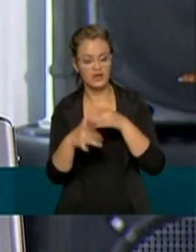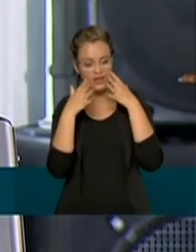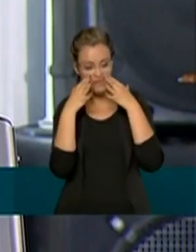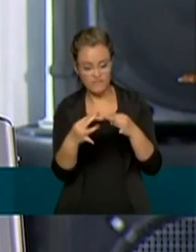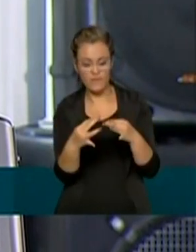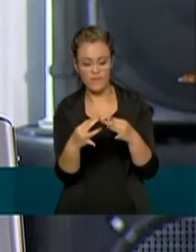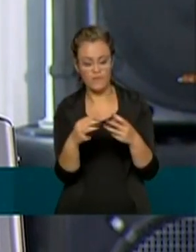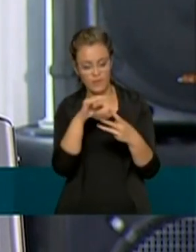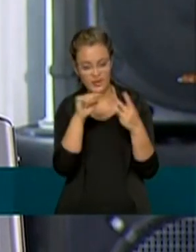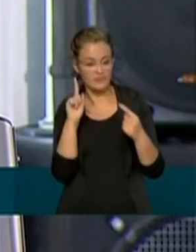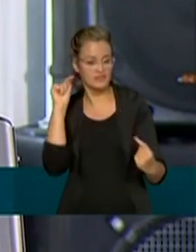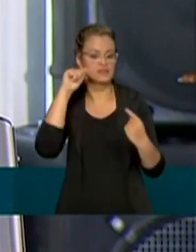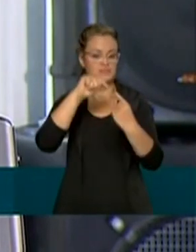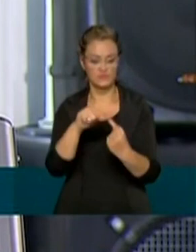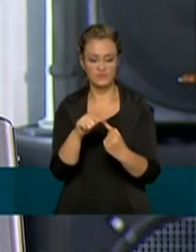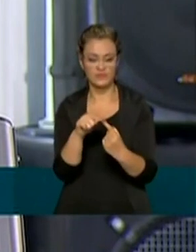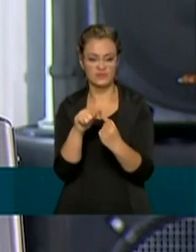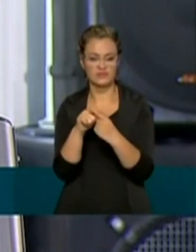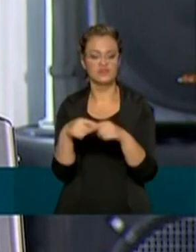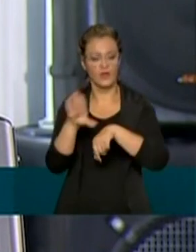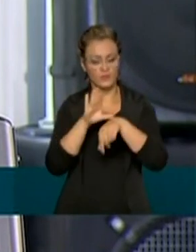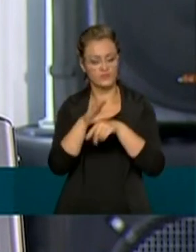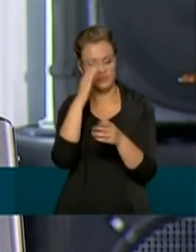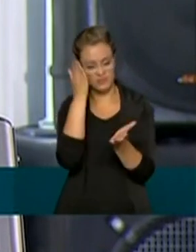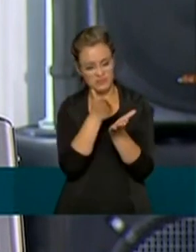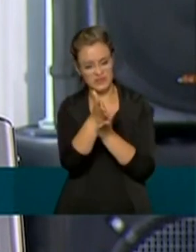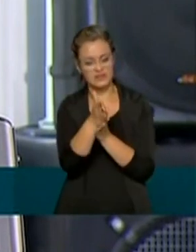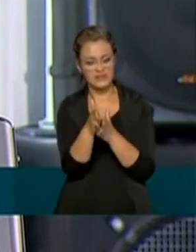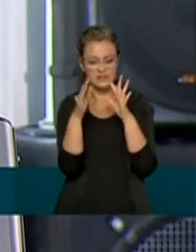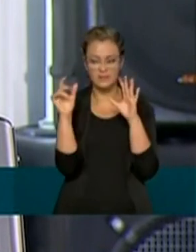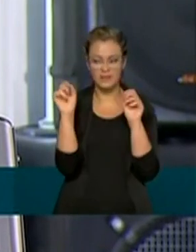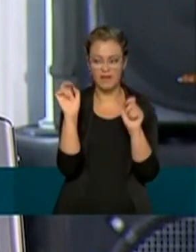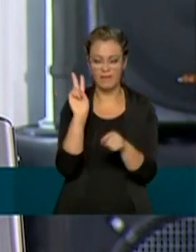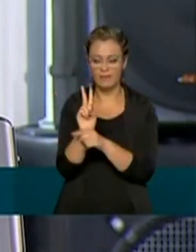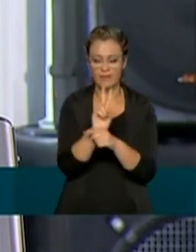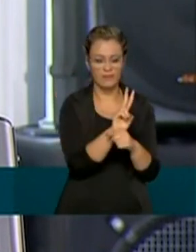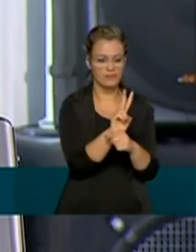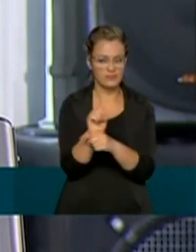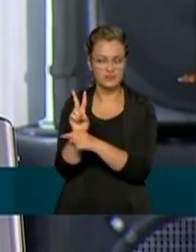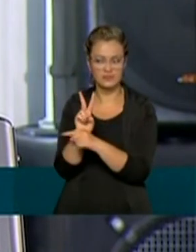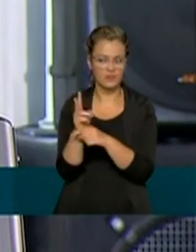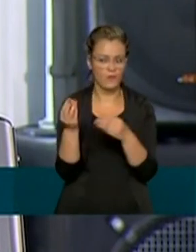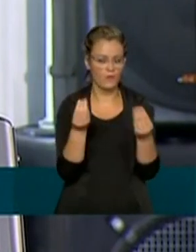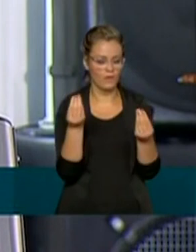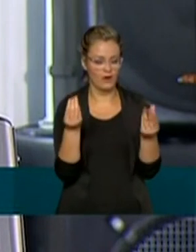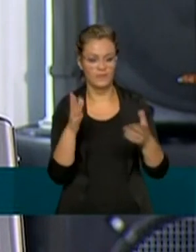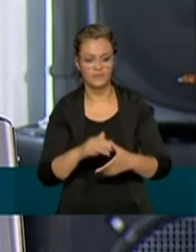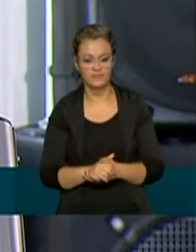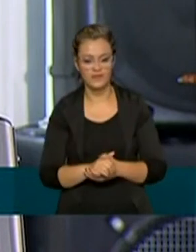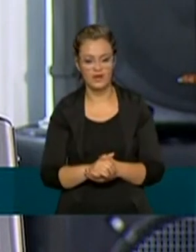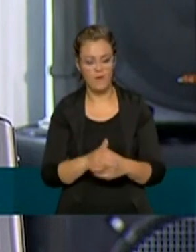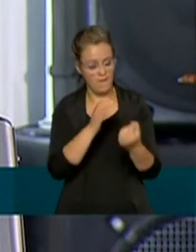foco em suas missões constitucionais, permanecendo sempre atentas à conjuntura nacional. O